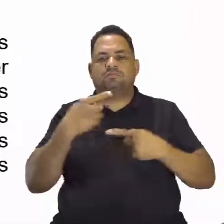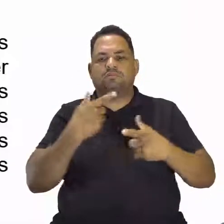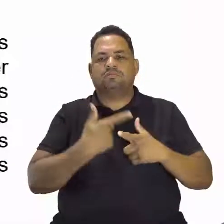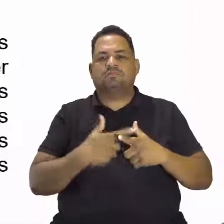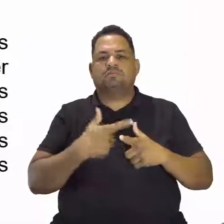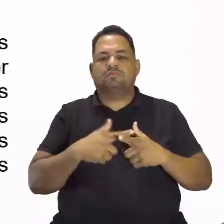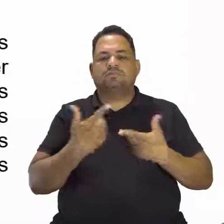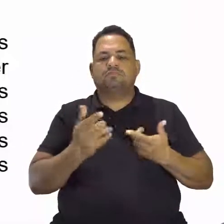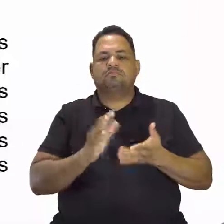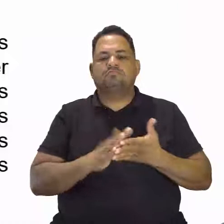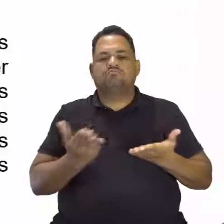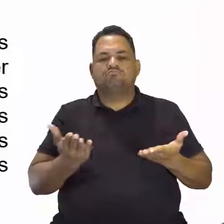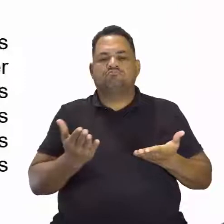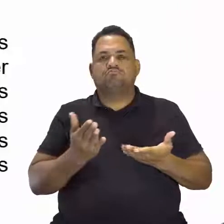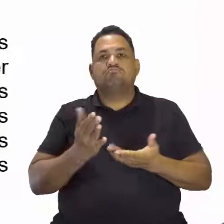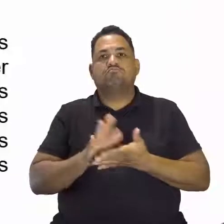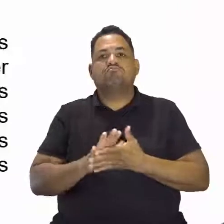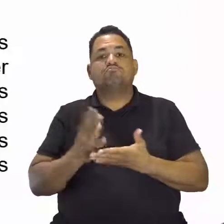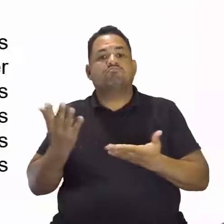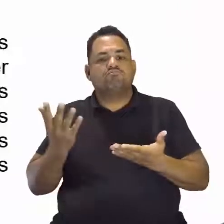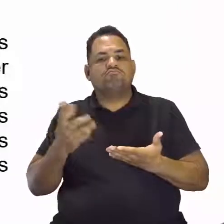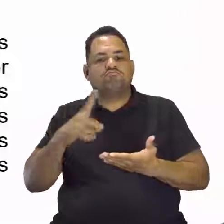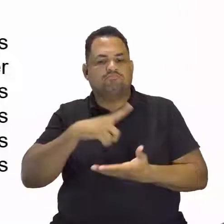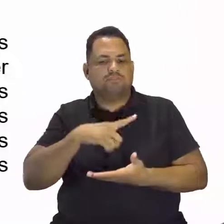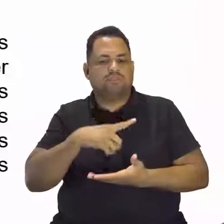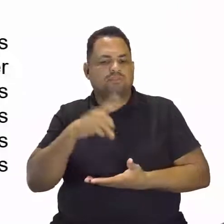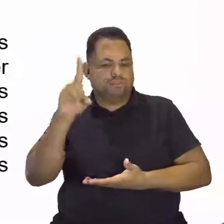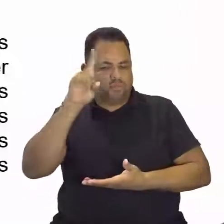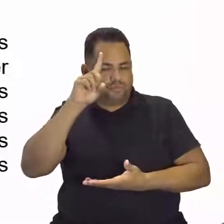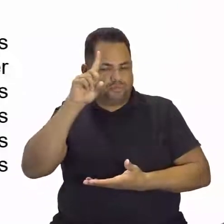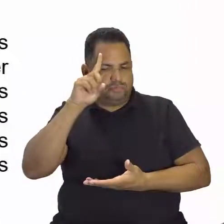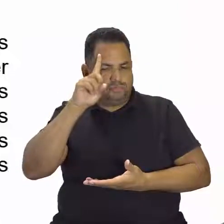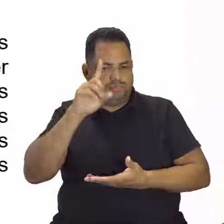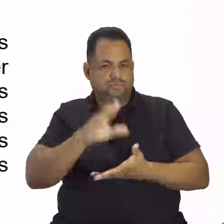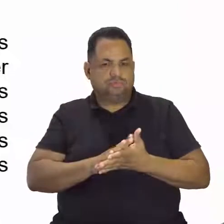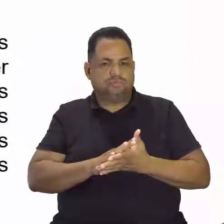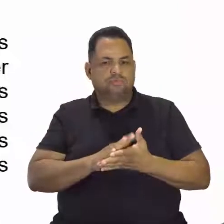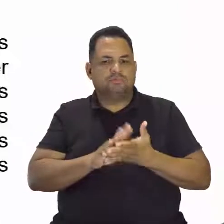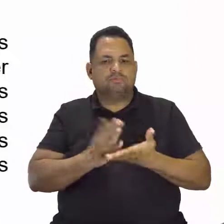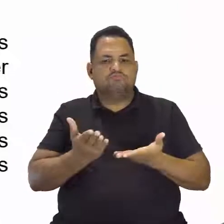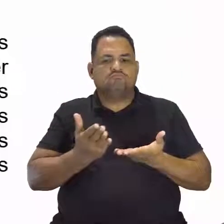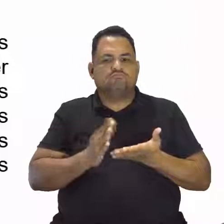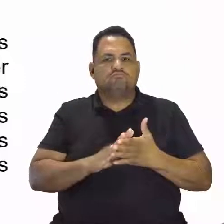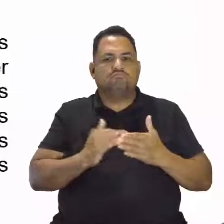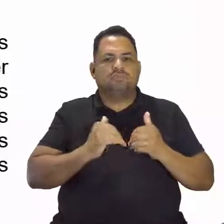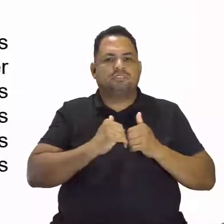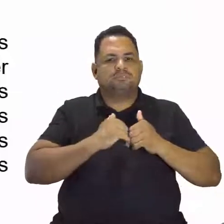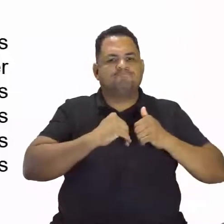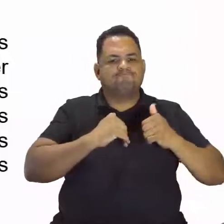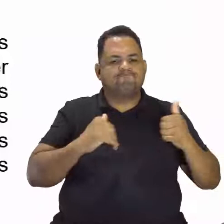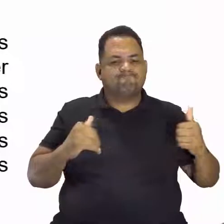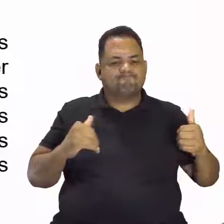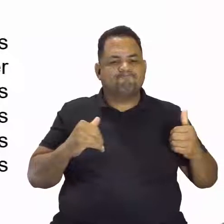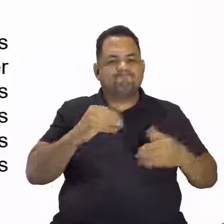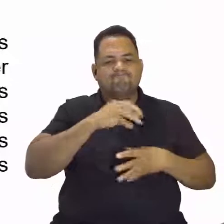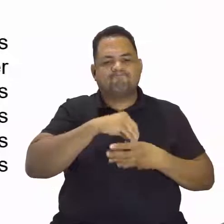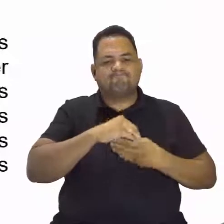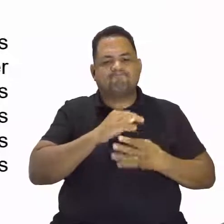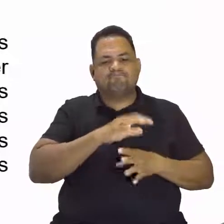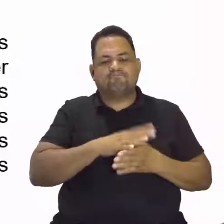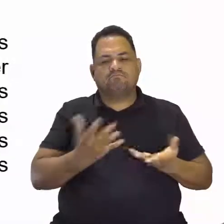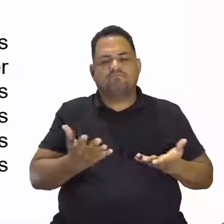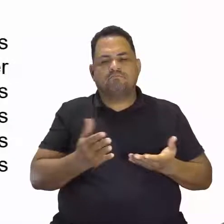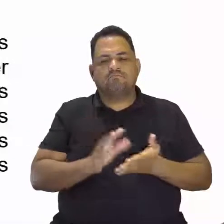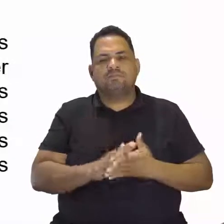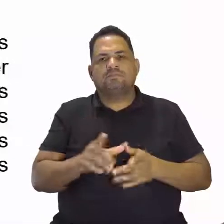essas populações enfrentam no seu dia a dia, dessa marginalização, de acordo com a criação dos